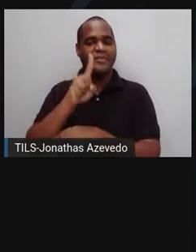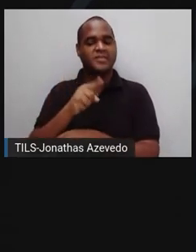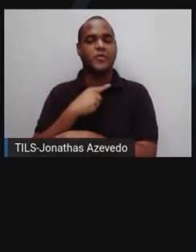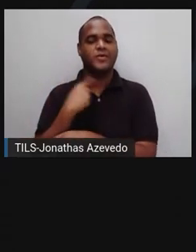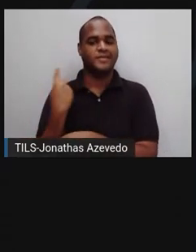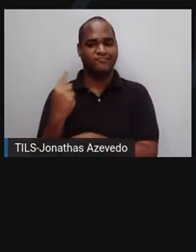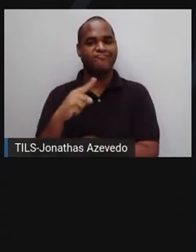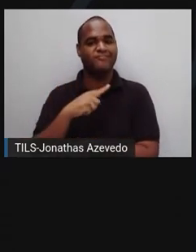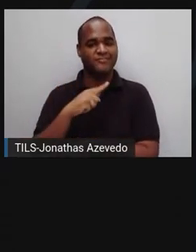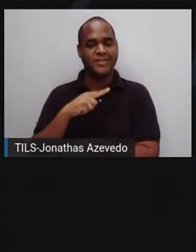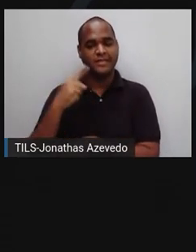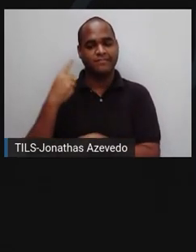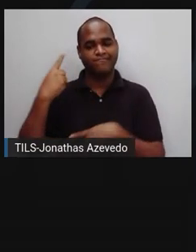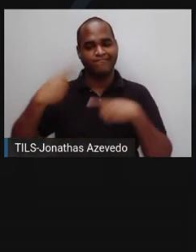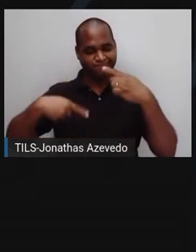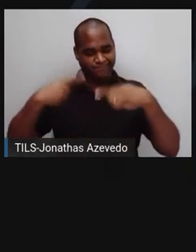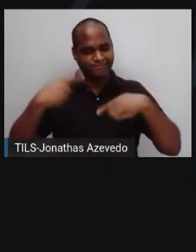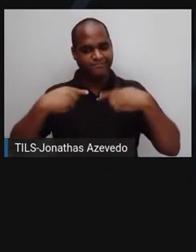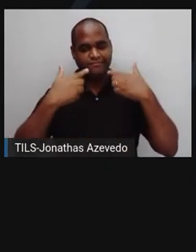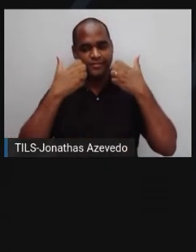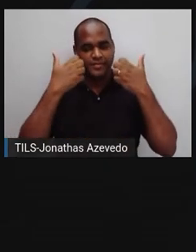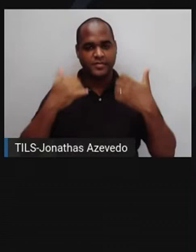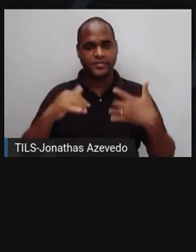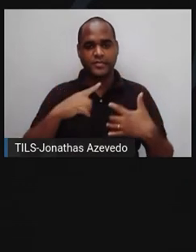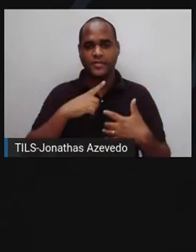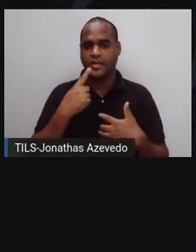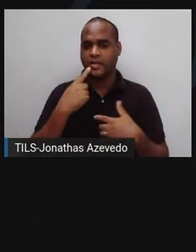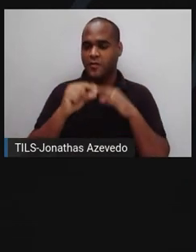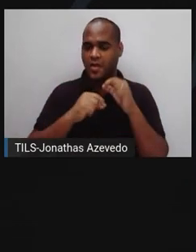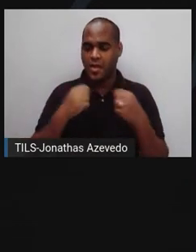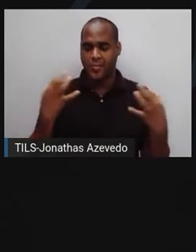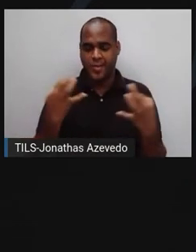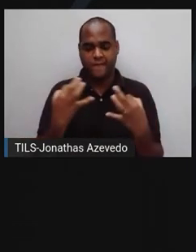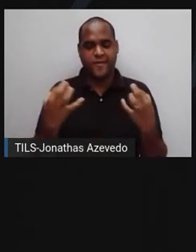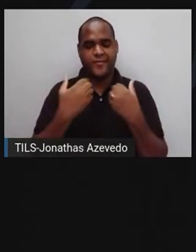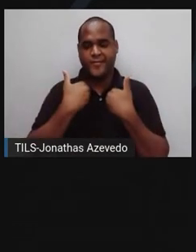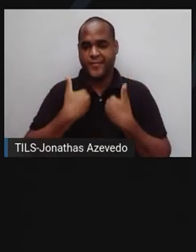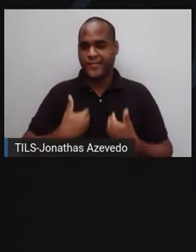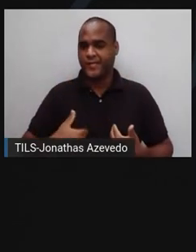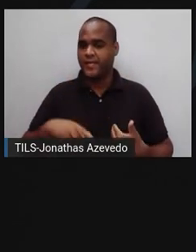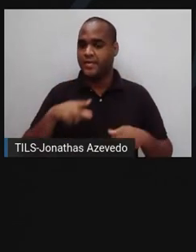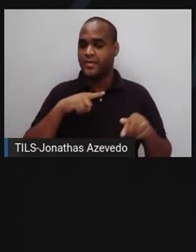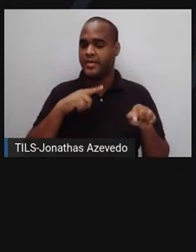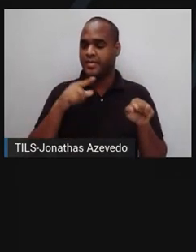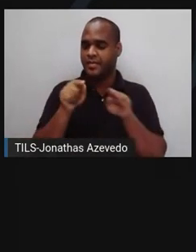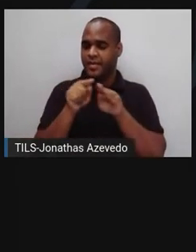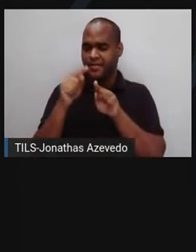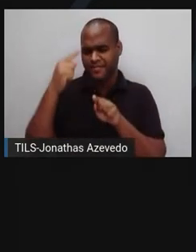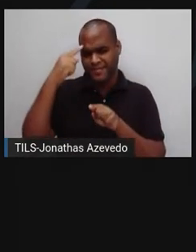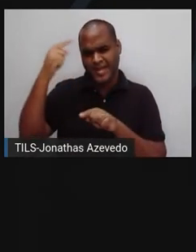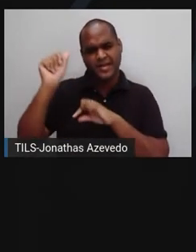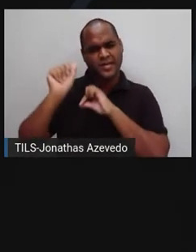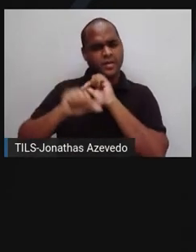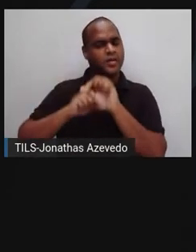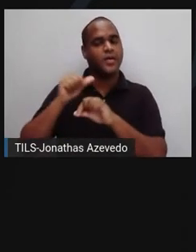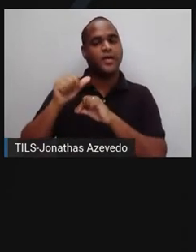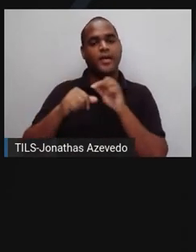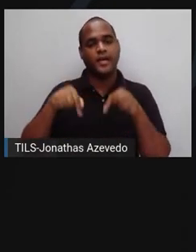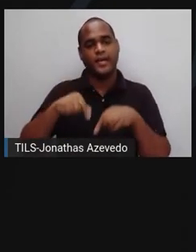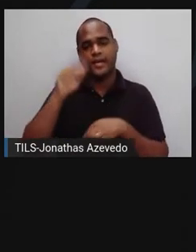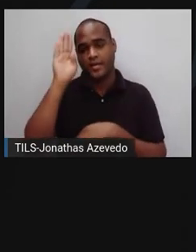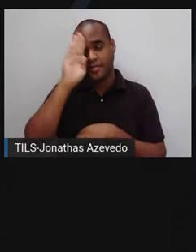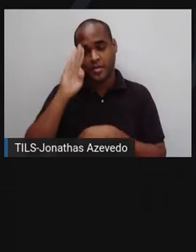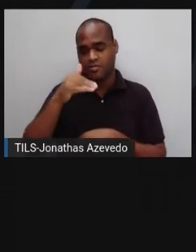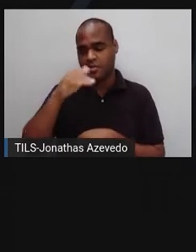que trouxe de volta a discussão sobre aquela busca do corpo perfeito e sobre distúrbios alimentares só no Brasil